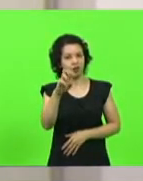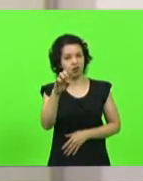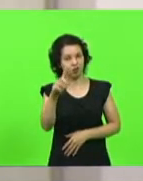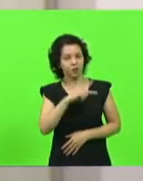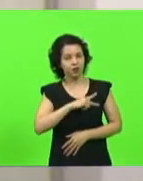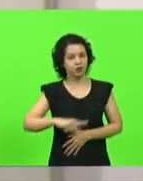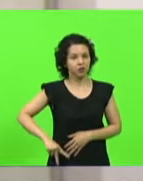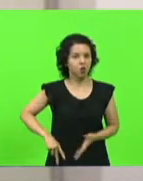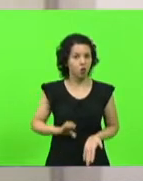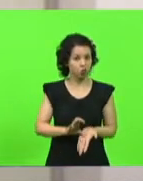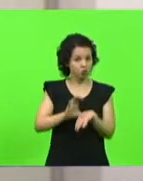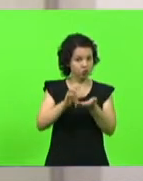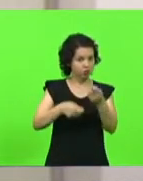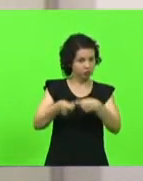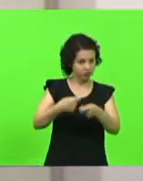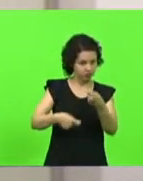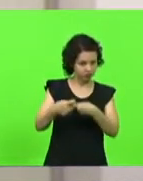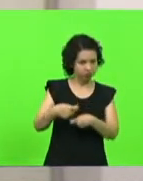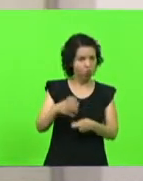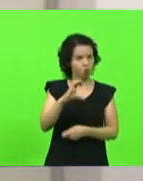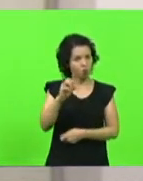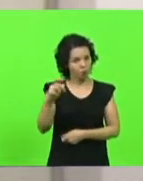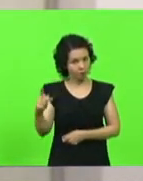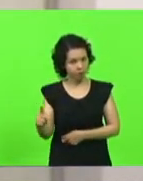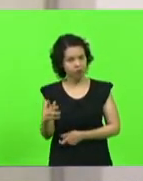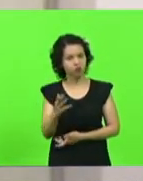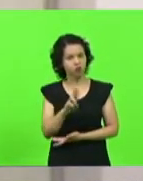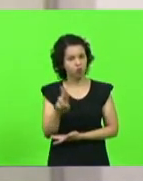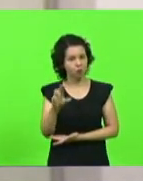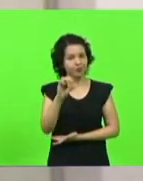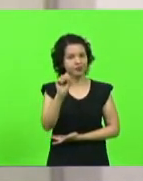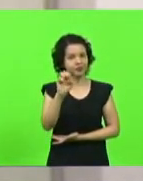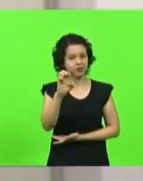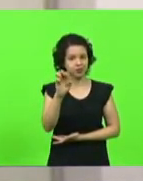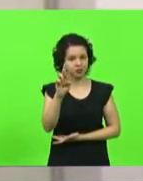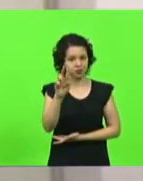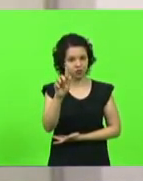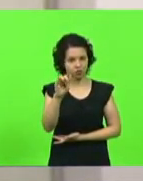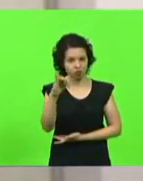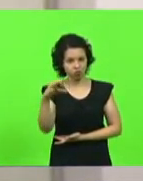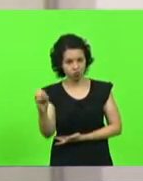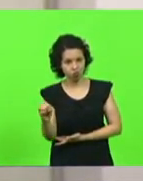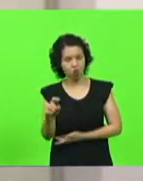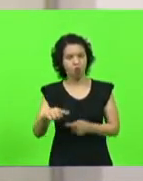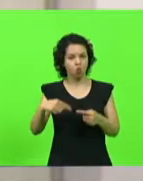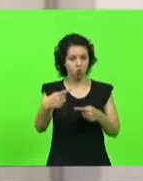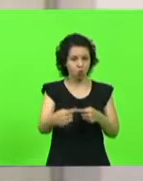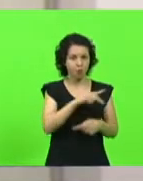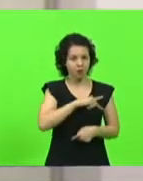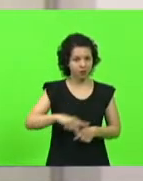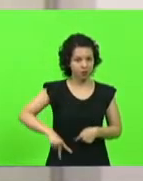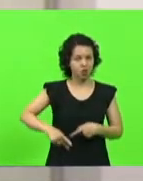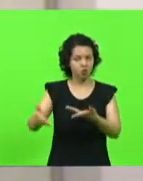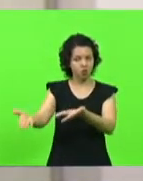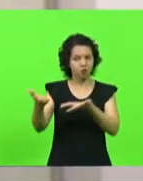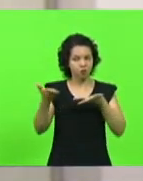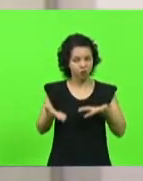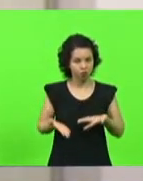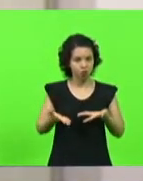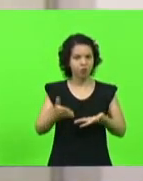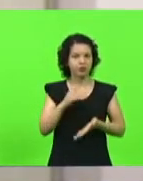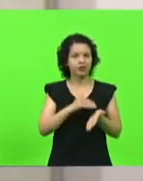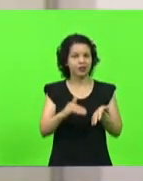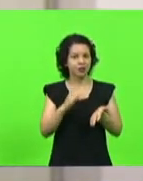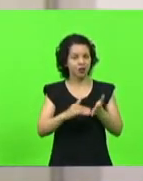Conselho de Administração da Cooperativa, Sérgio Cadori. Prosseguindo, o senhor presidente convidou para fazer uso da palavra o senhor secretário